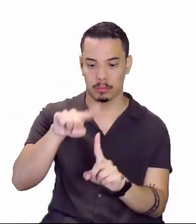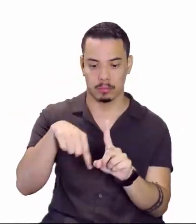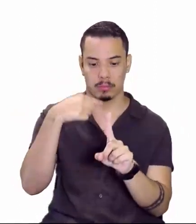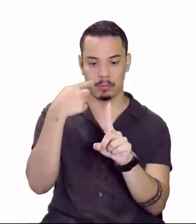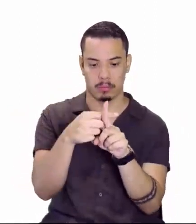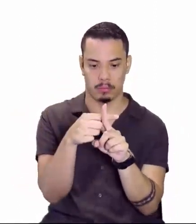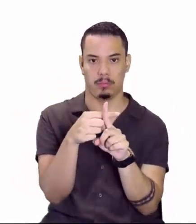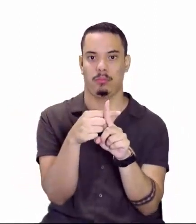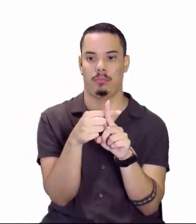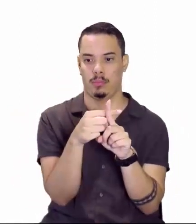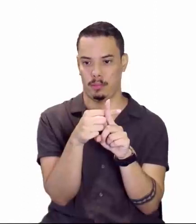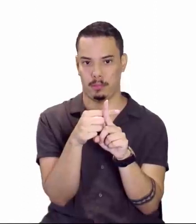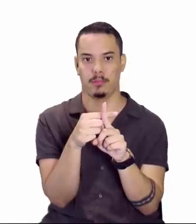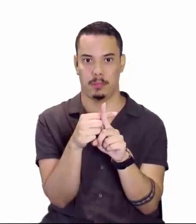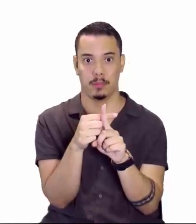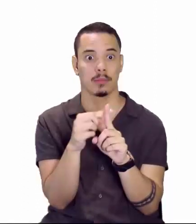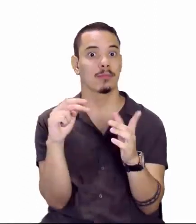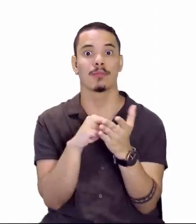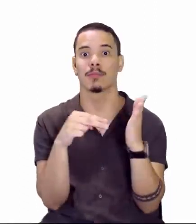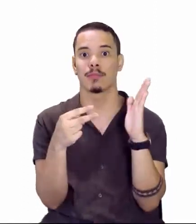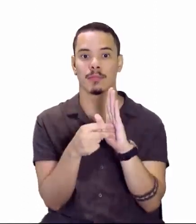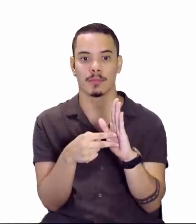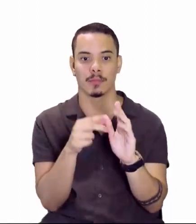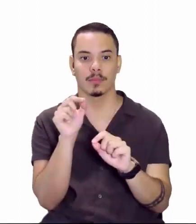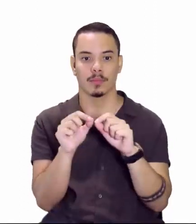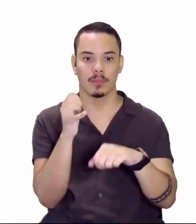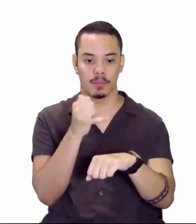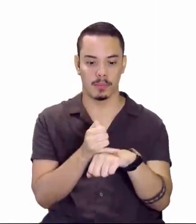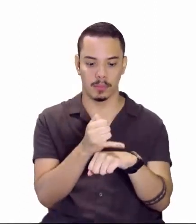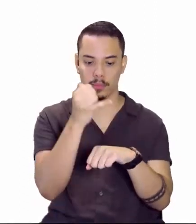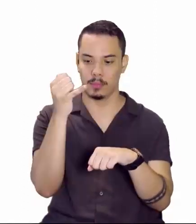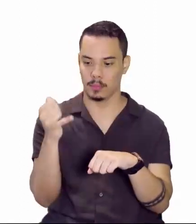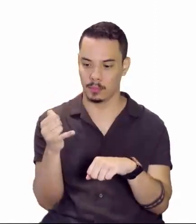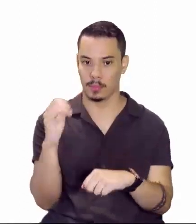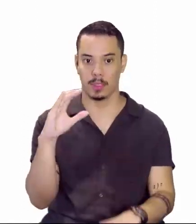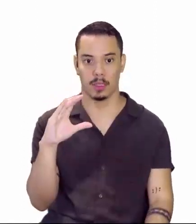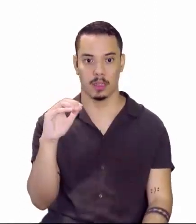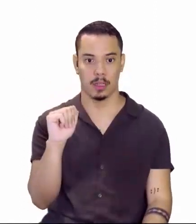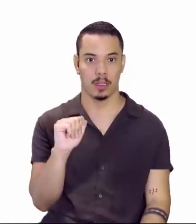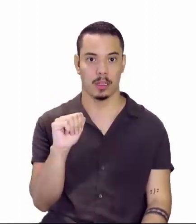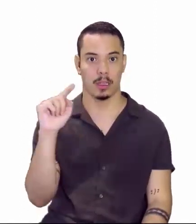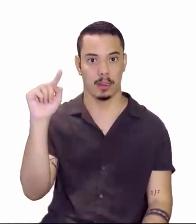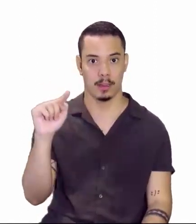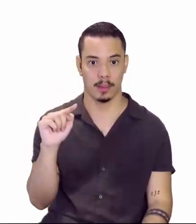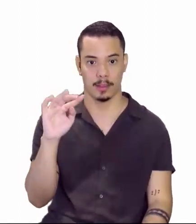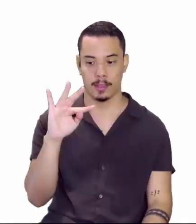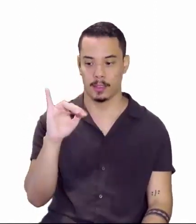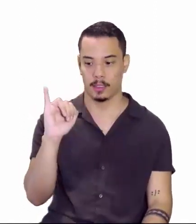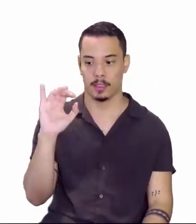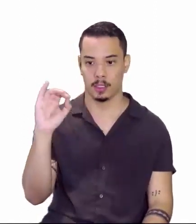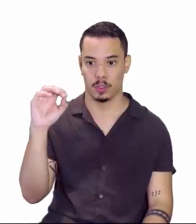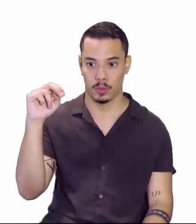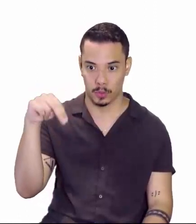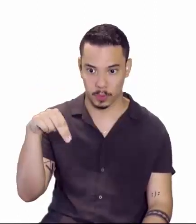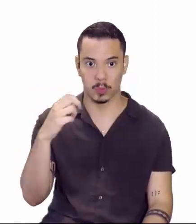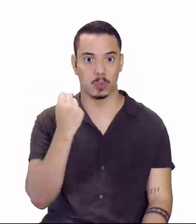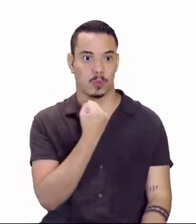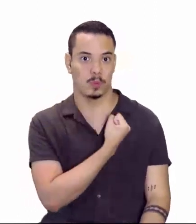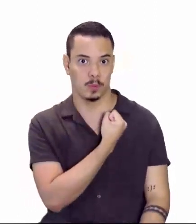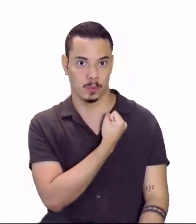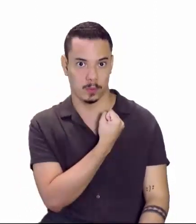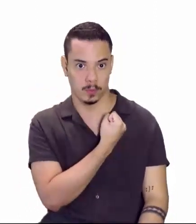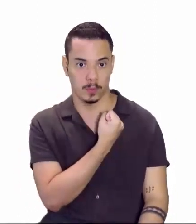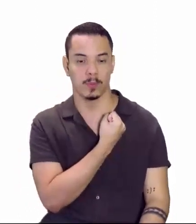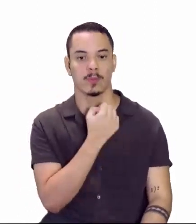positiva, trata-se de um cátion e o número de elétrons, você vai usar o valor